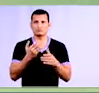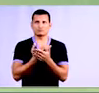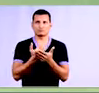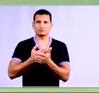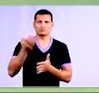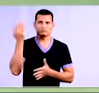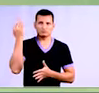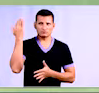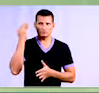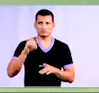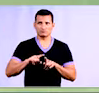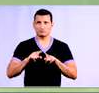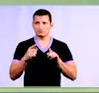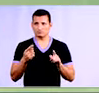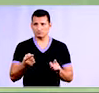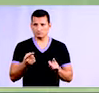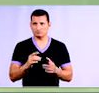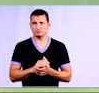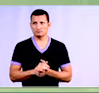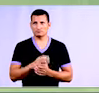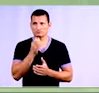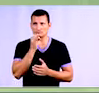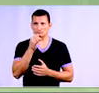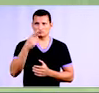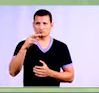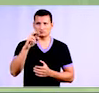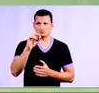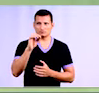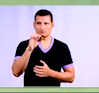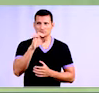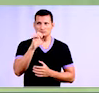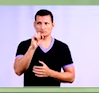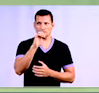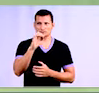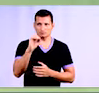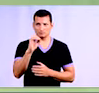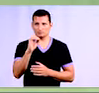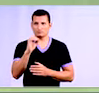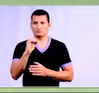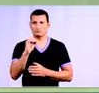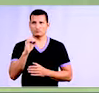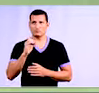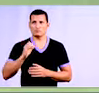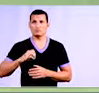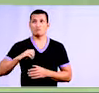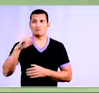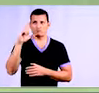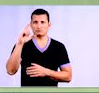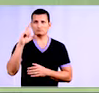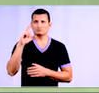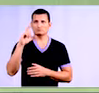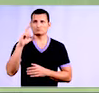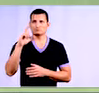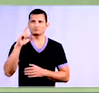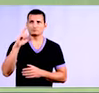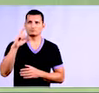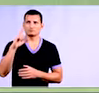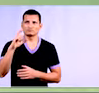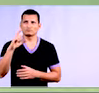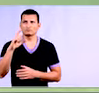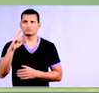à medida que o número de processos aumenta, nós estamos falando de multiprogramação, então nós estamos falando